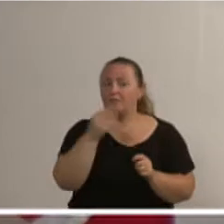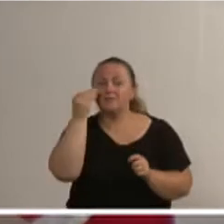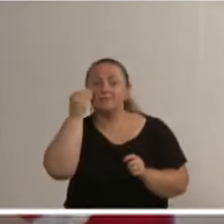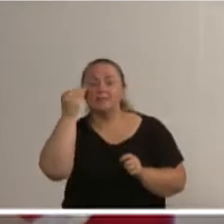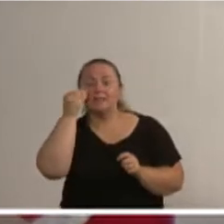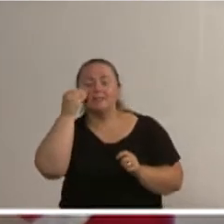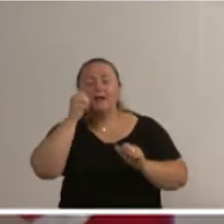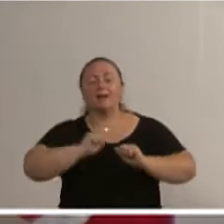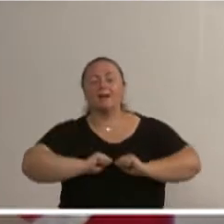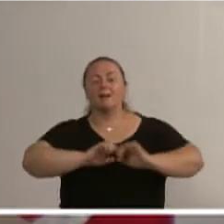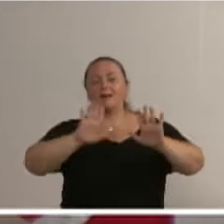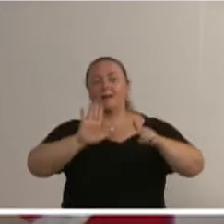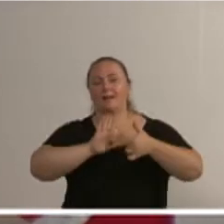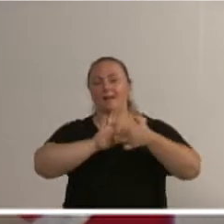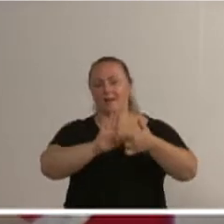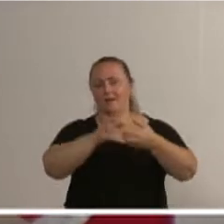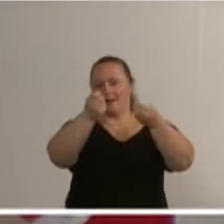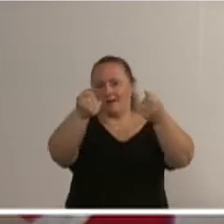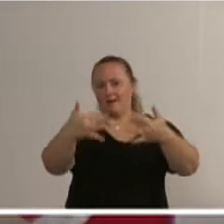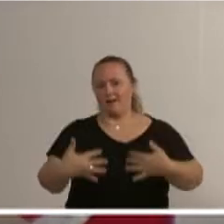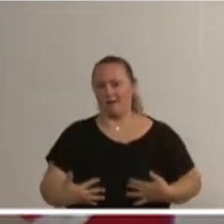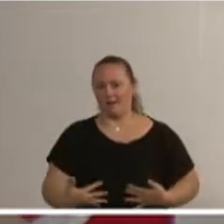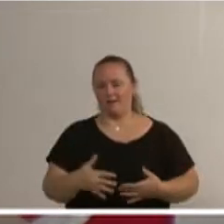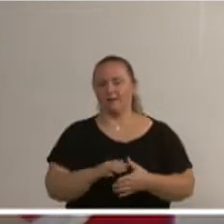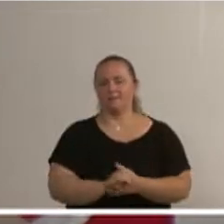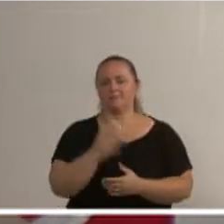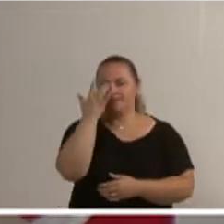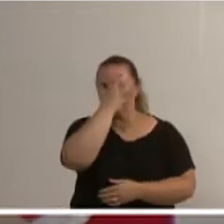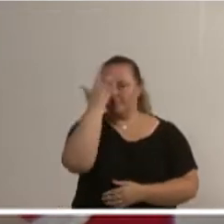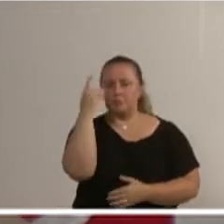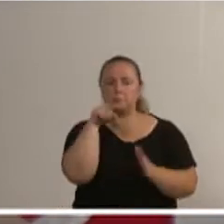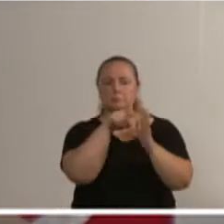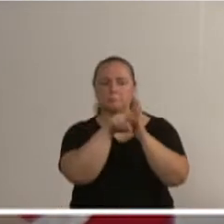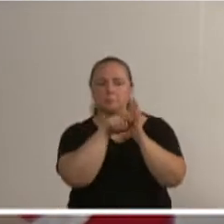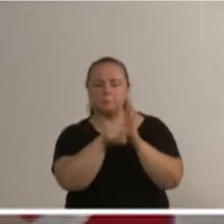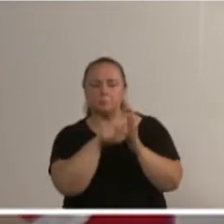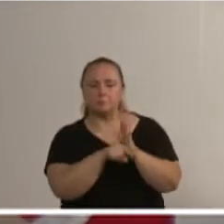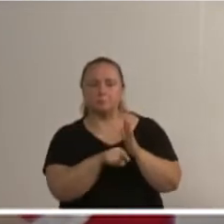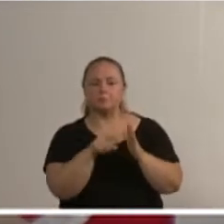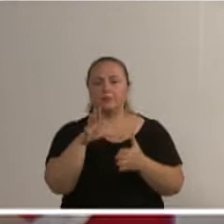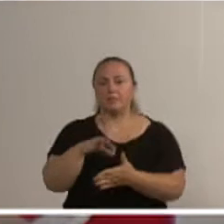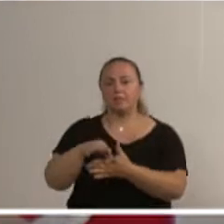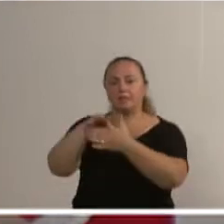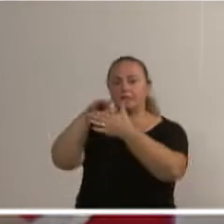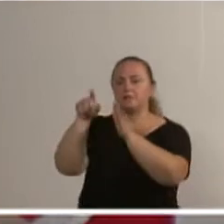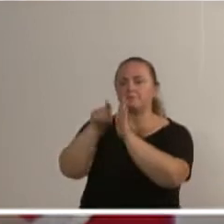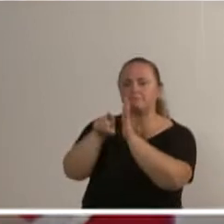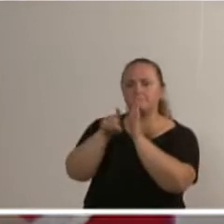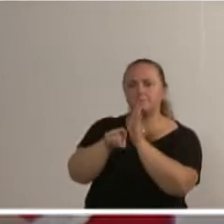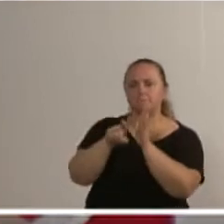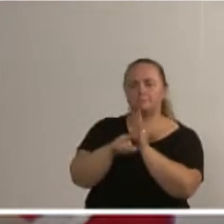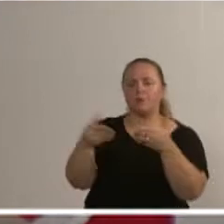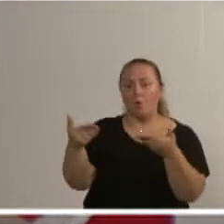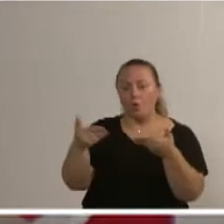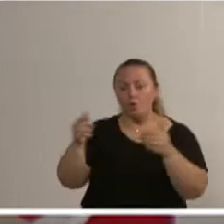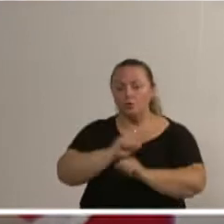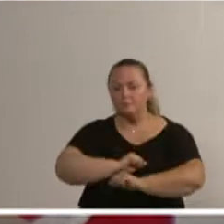das perguntas que Vossas Excelências vão fazer e as pessoas que estão aqui, os líderes, vão poder fazer e vão poder